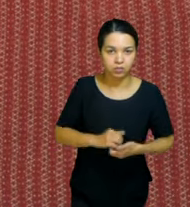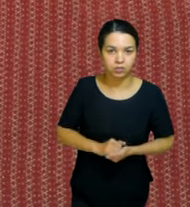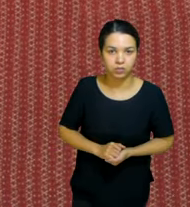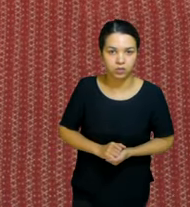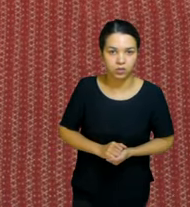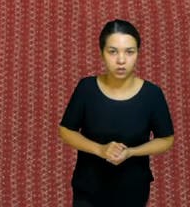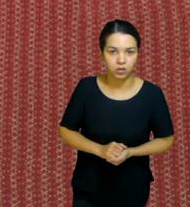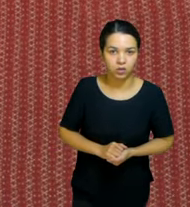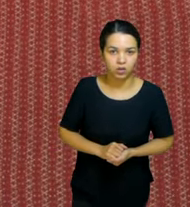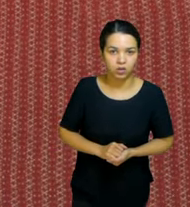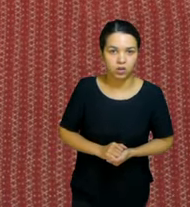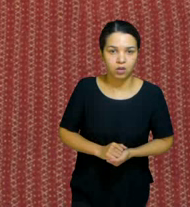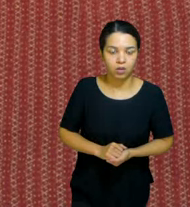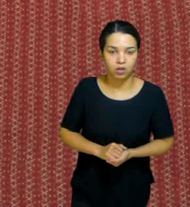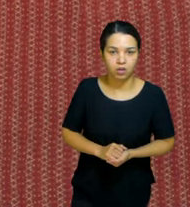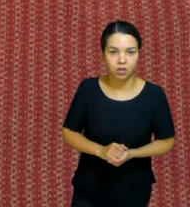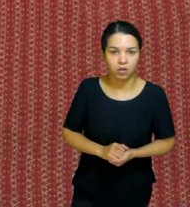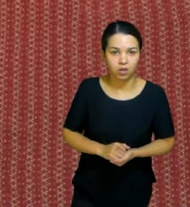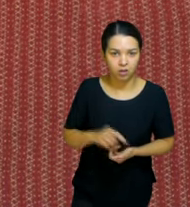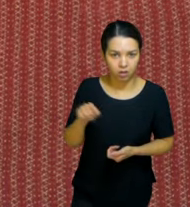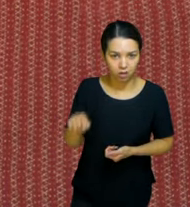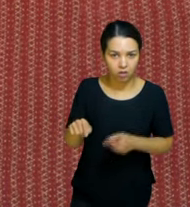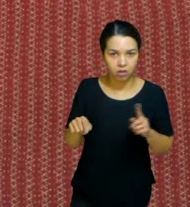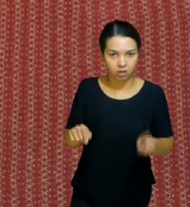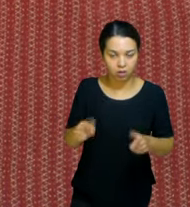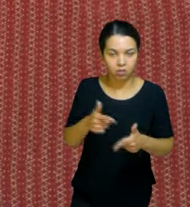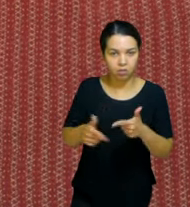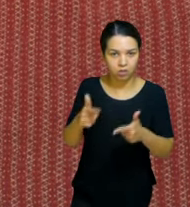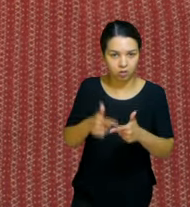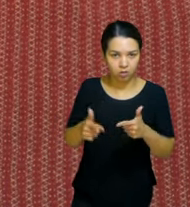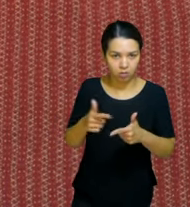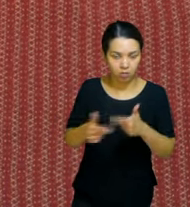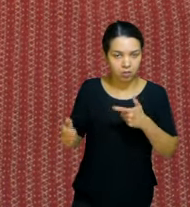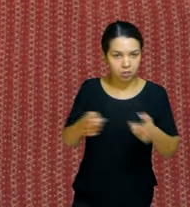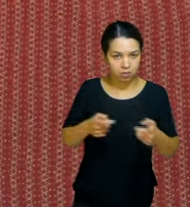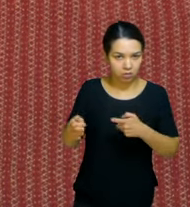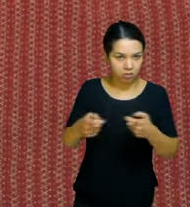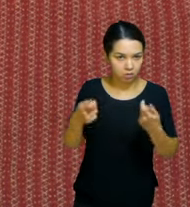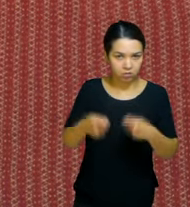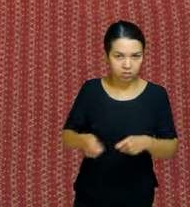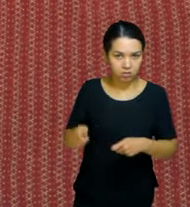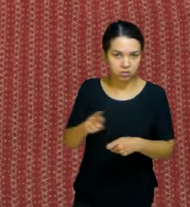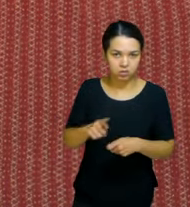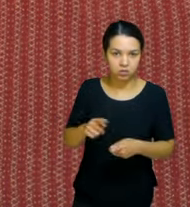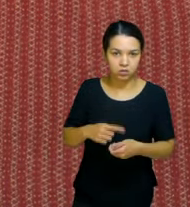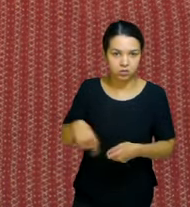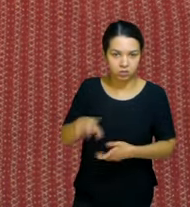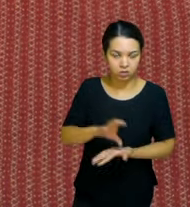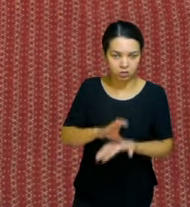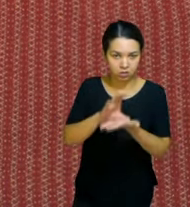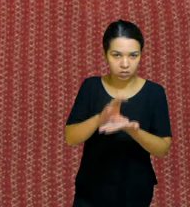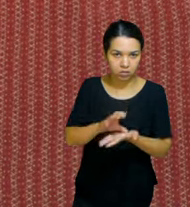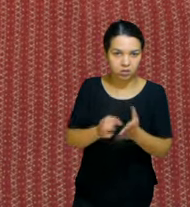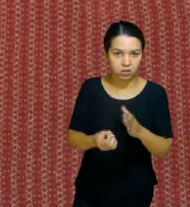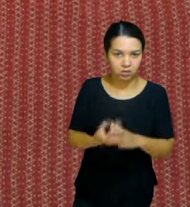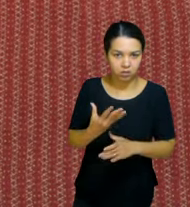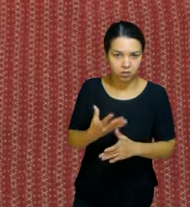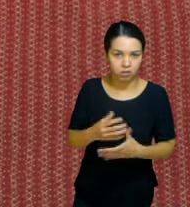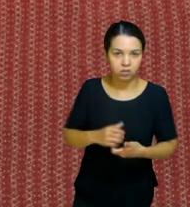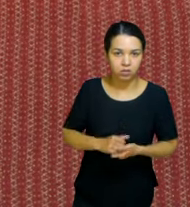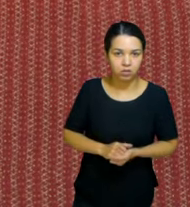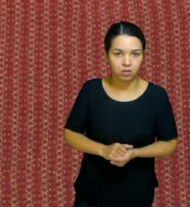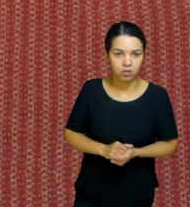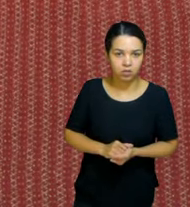que houve ali uma queda de braço desnecessária. Nós, enquanto conselho, ainda criamos, pelo grupo qualificado que nós temos